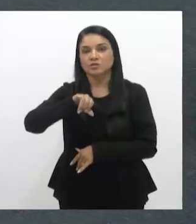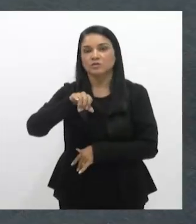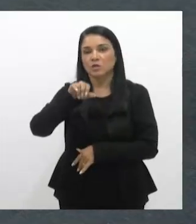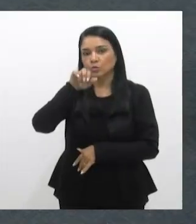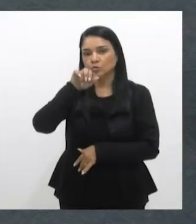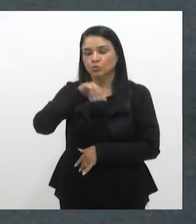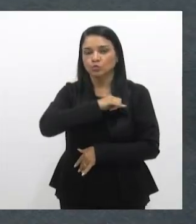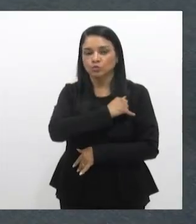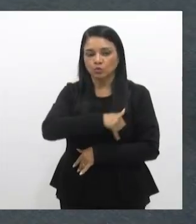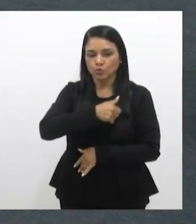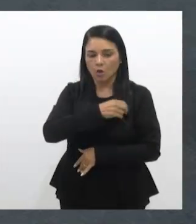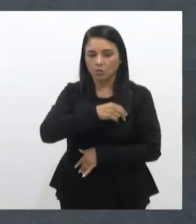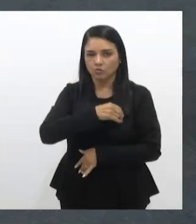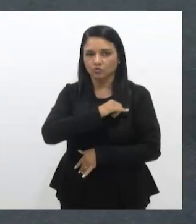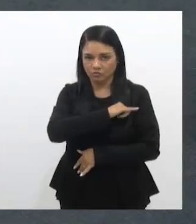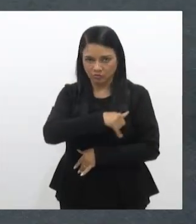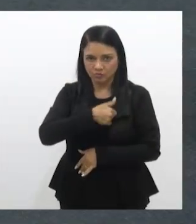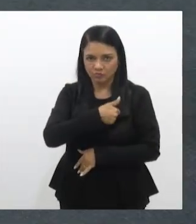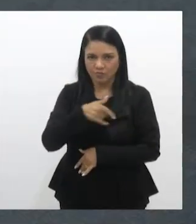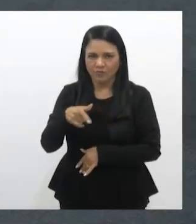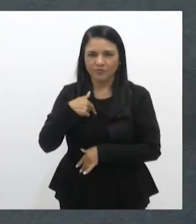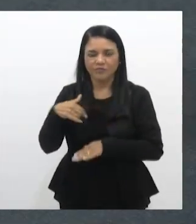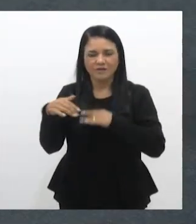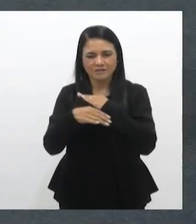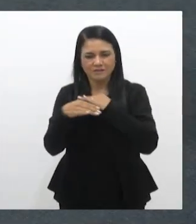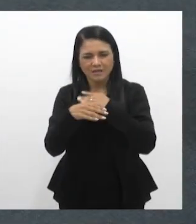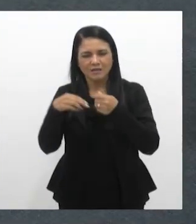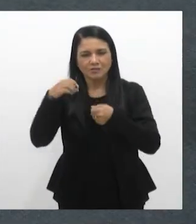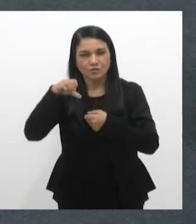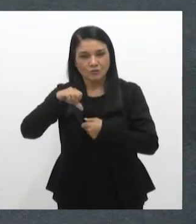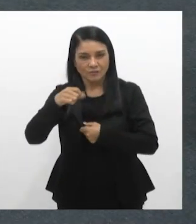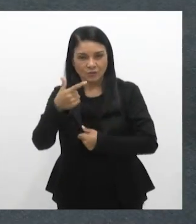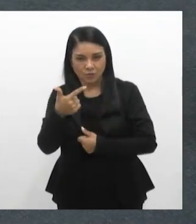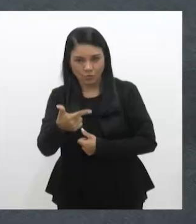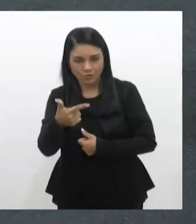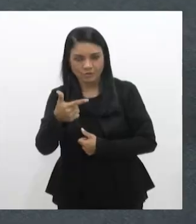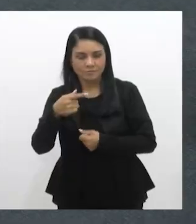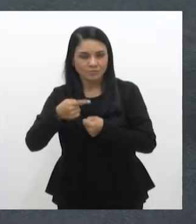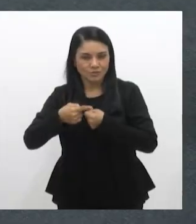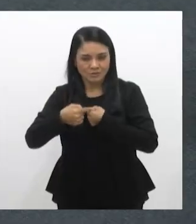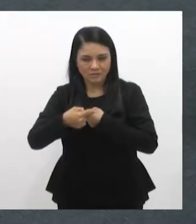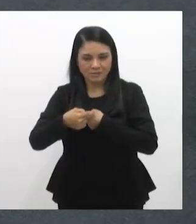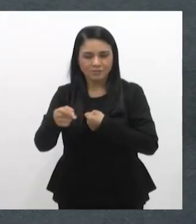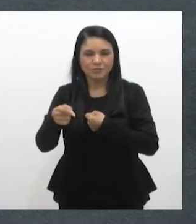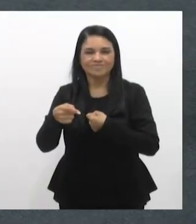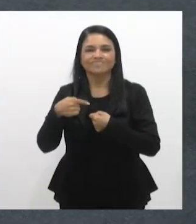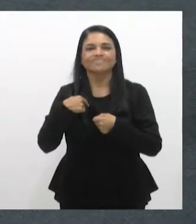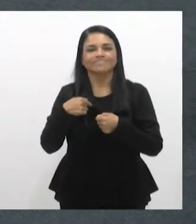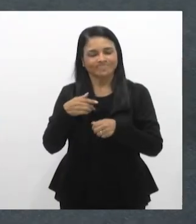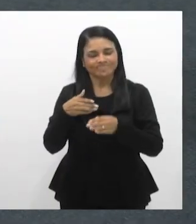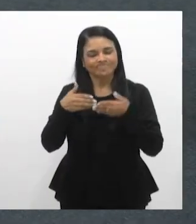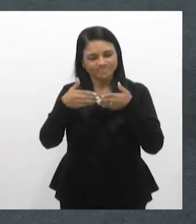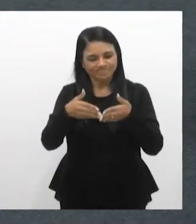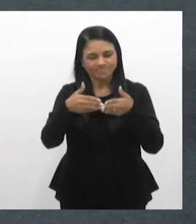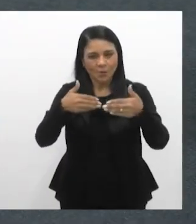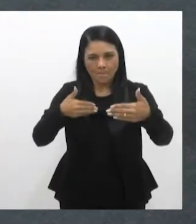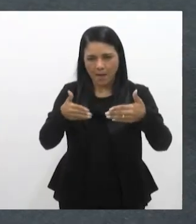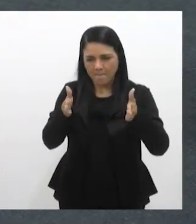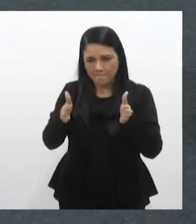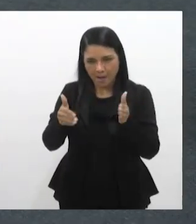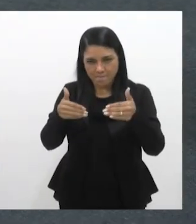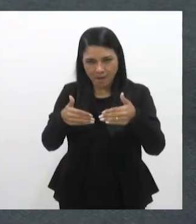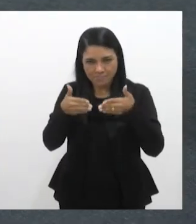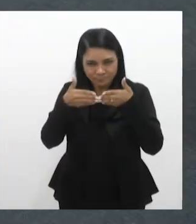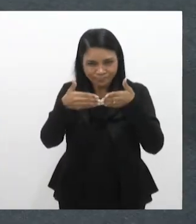outras cidades também, que rodam muito, os 92 municípios, entra tudo por esses contêineres. Tem a possibilidade